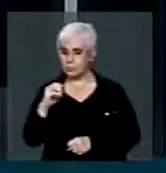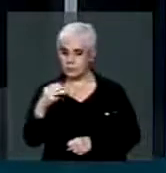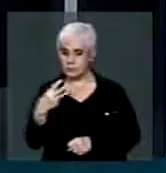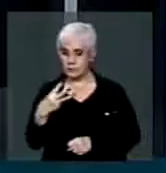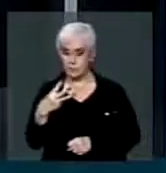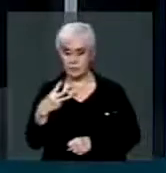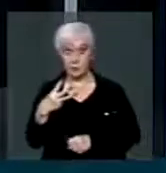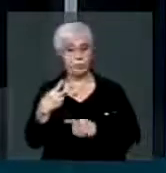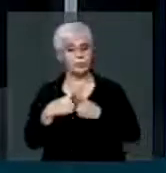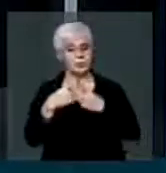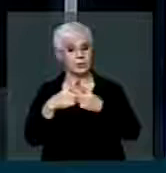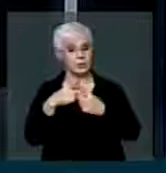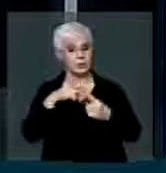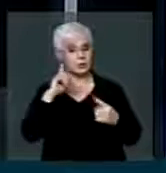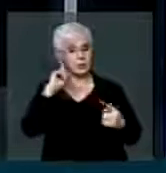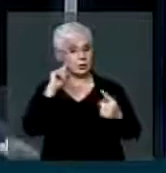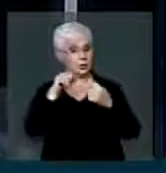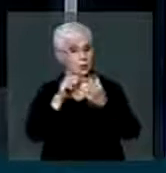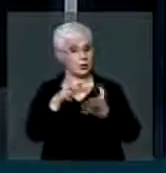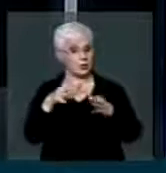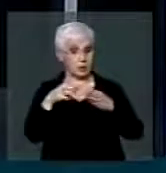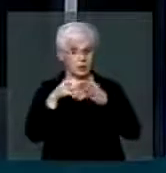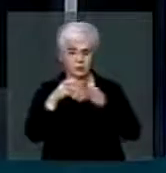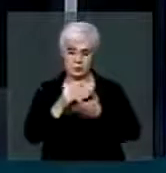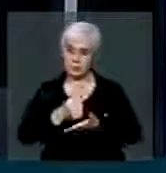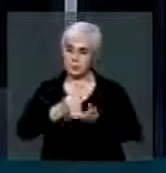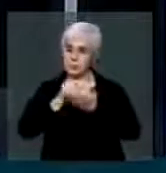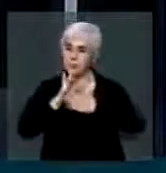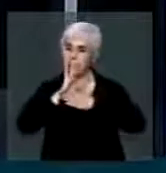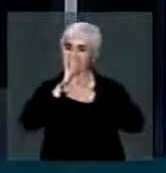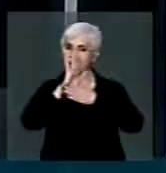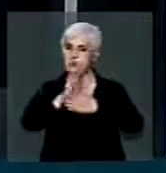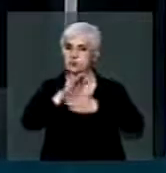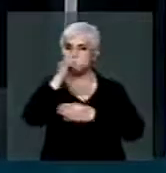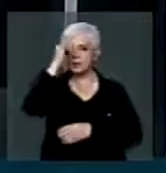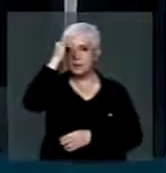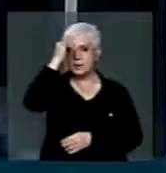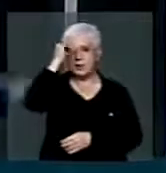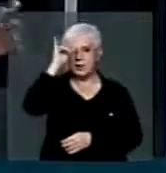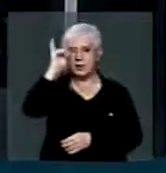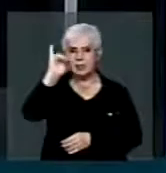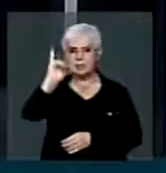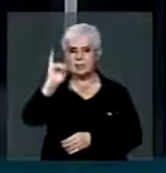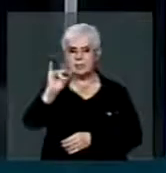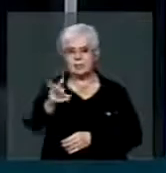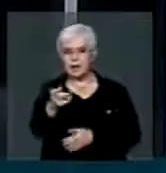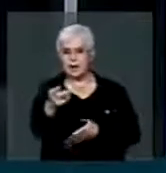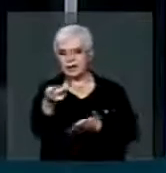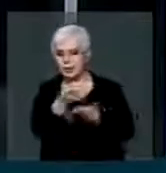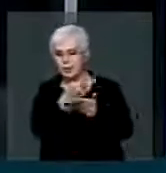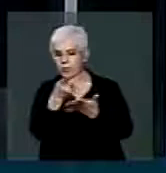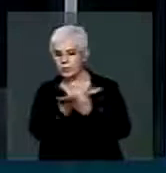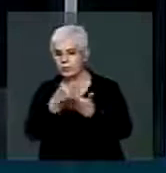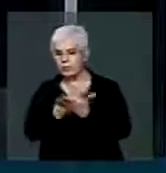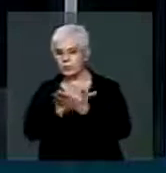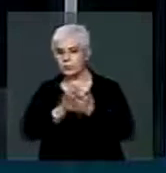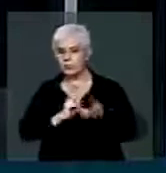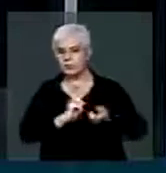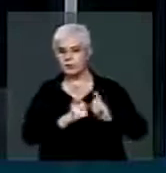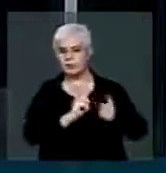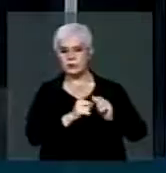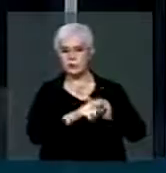um órgão que ajude a prevenir as falhas na